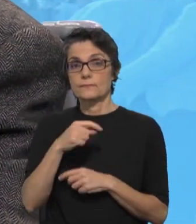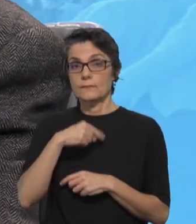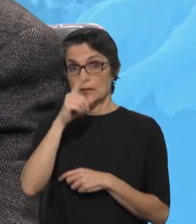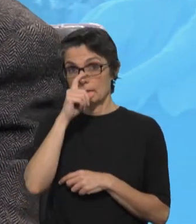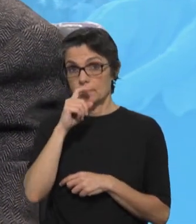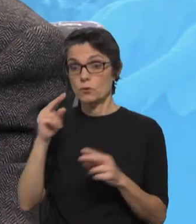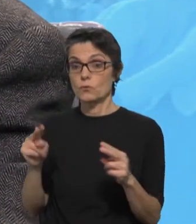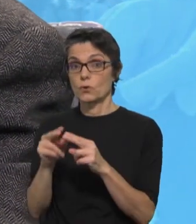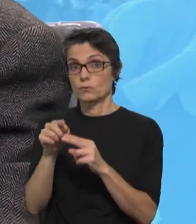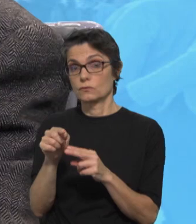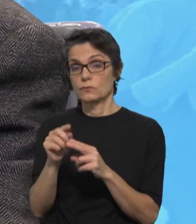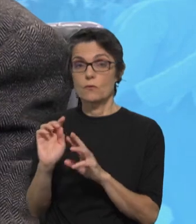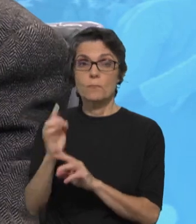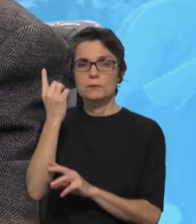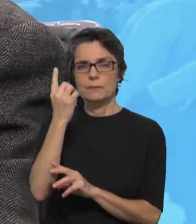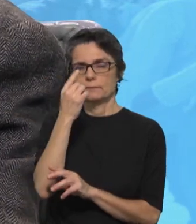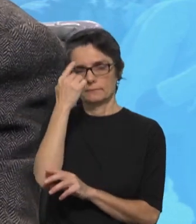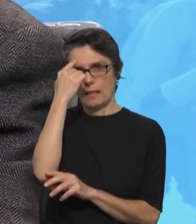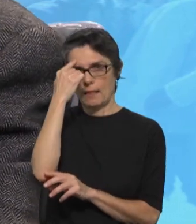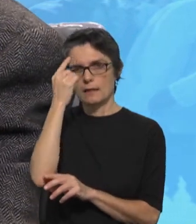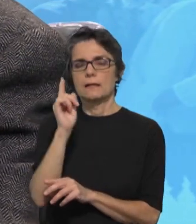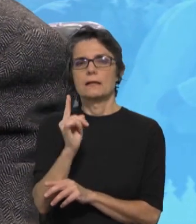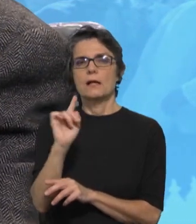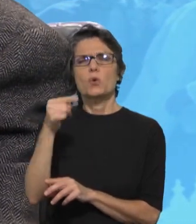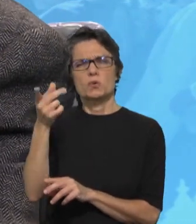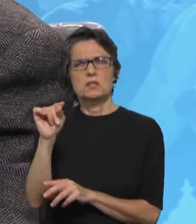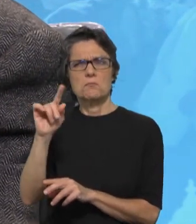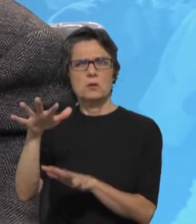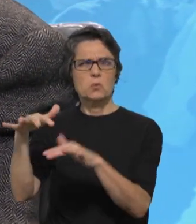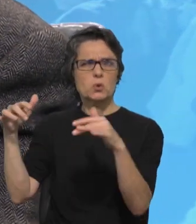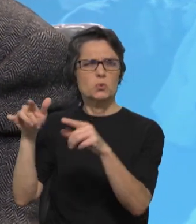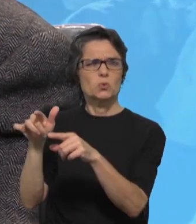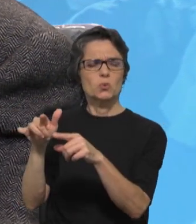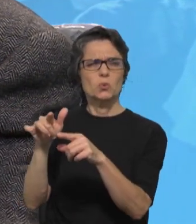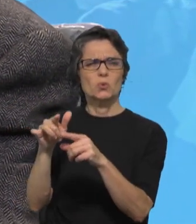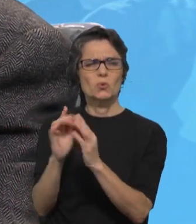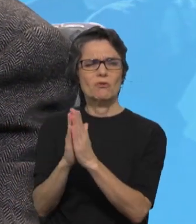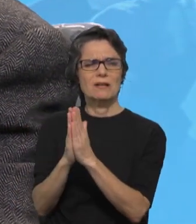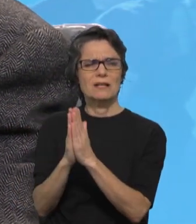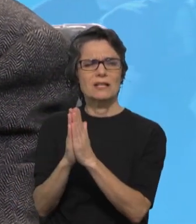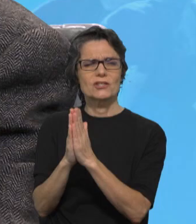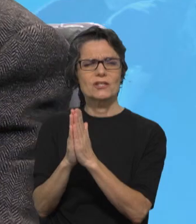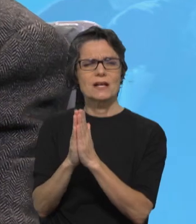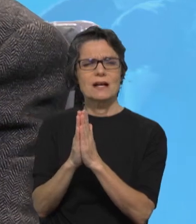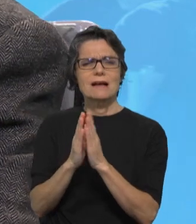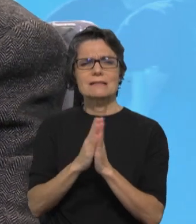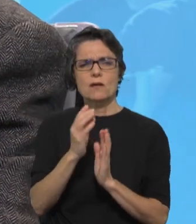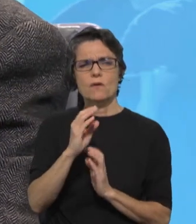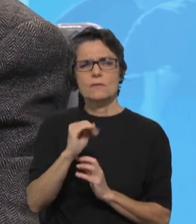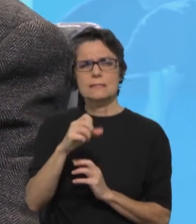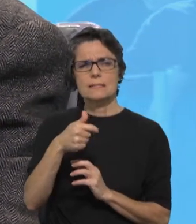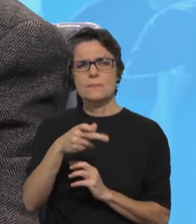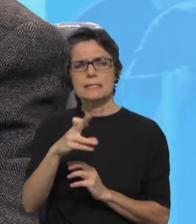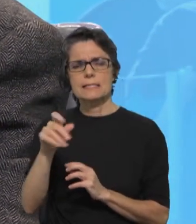esse encontro foi o primeiro que eu me lembro. Houve outro também no auditório da Igreja de São Sebastião, mas foi com jovens. Mas esse